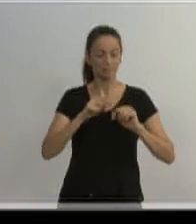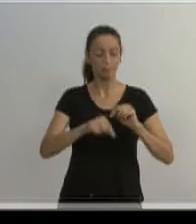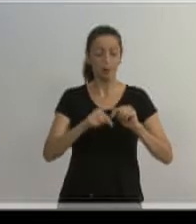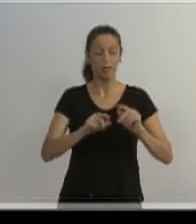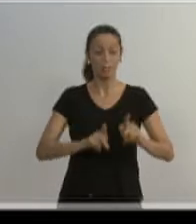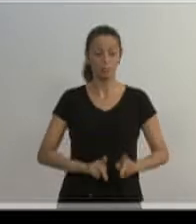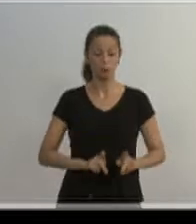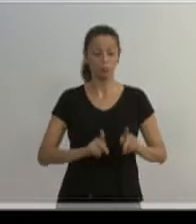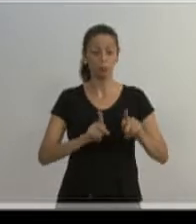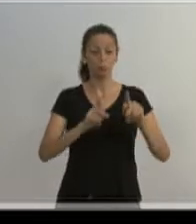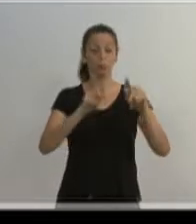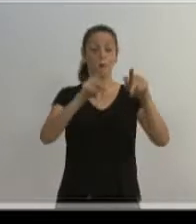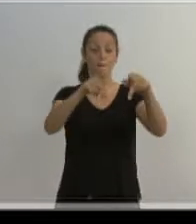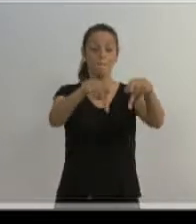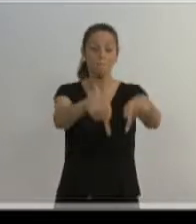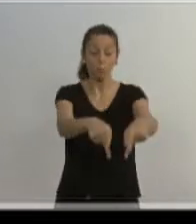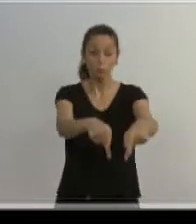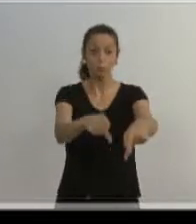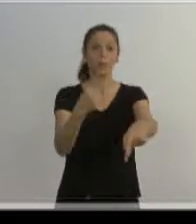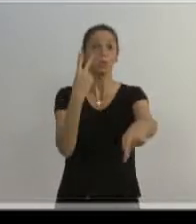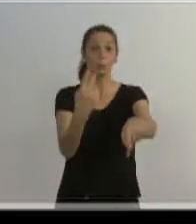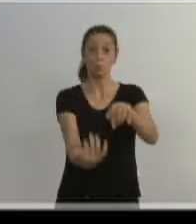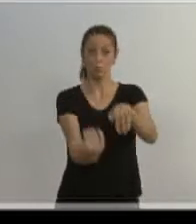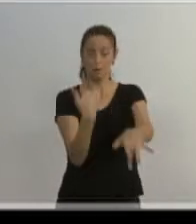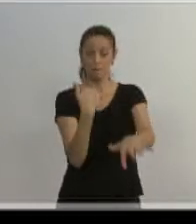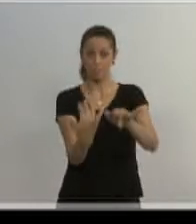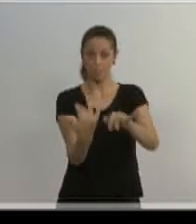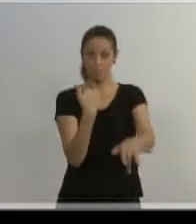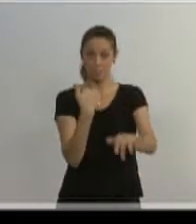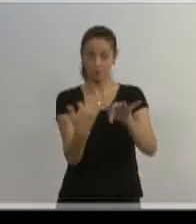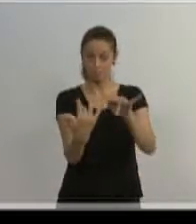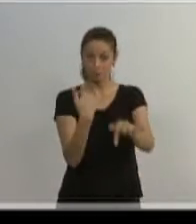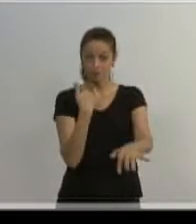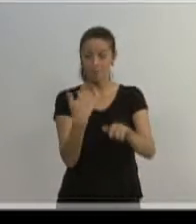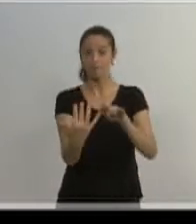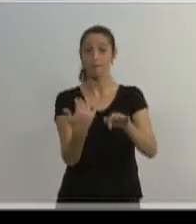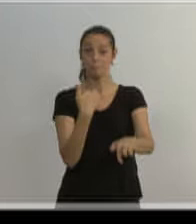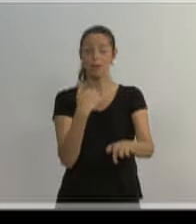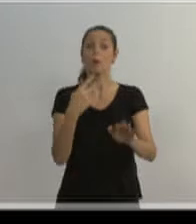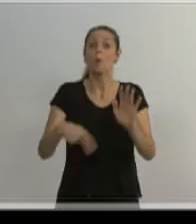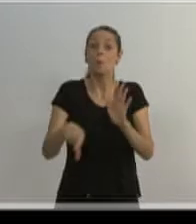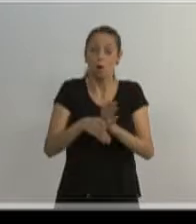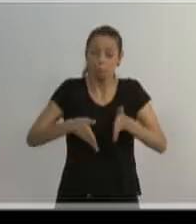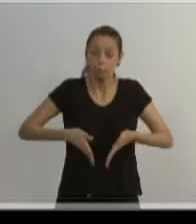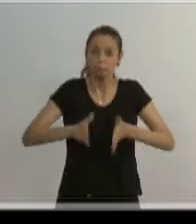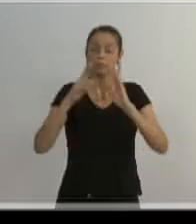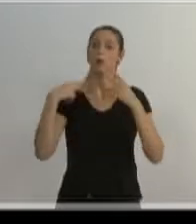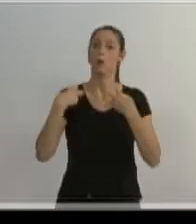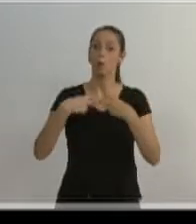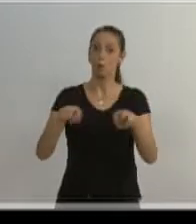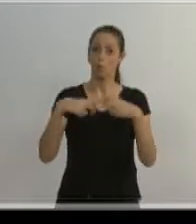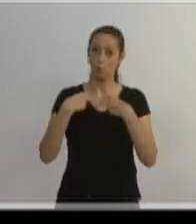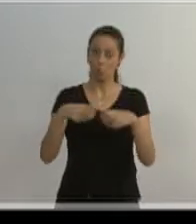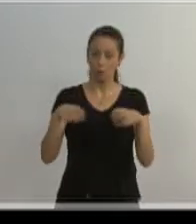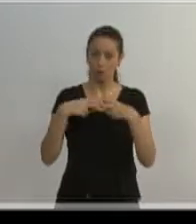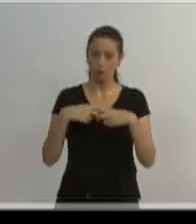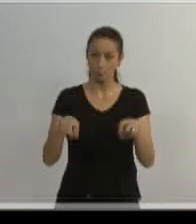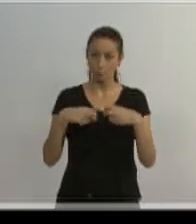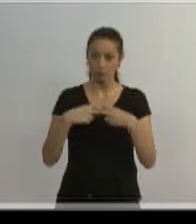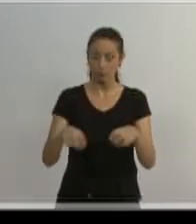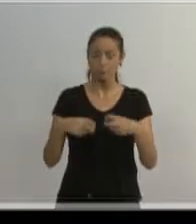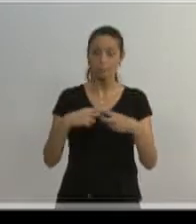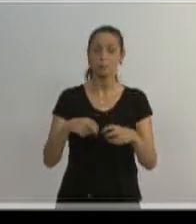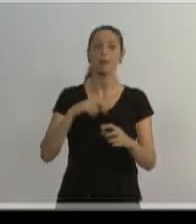e nós teremos aí duas pistas sendo que uma delas será o corredor exclusivo de ônibus que vem do sentido ponta